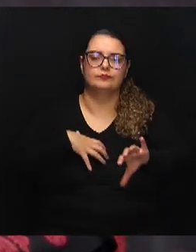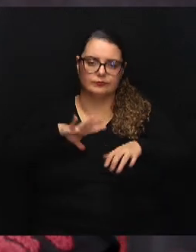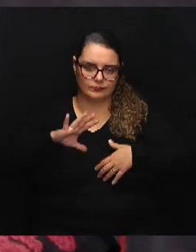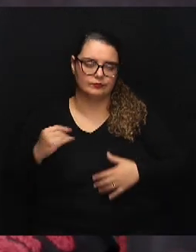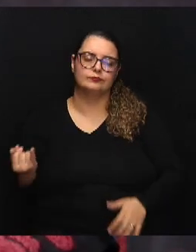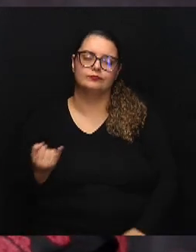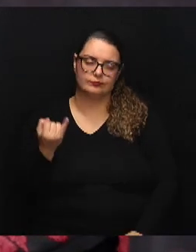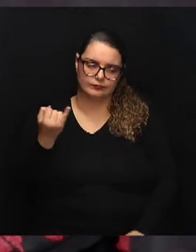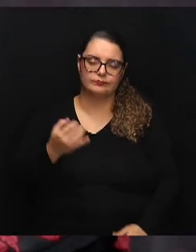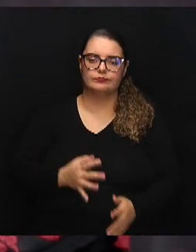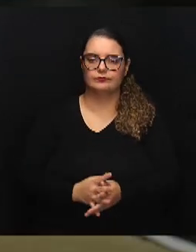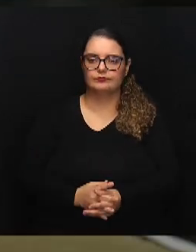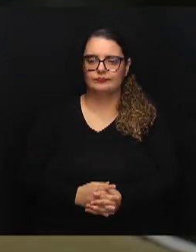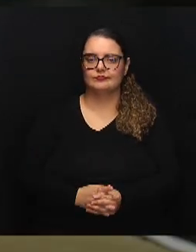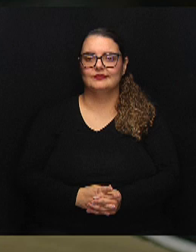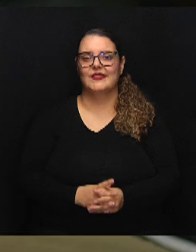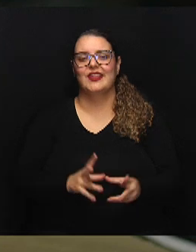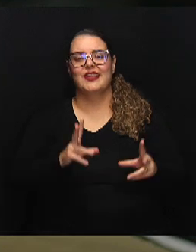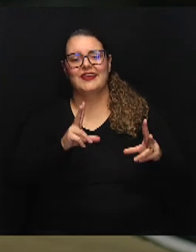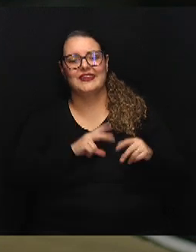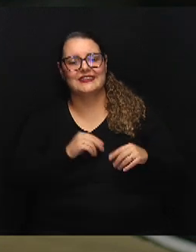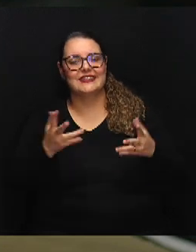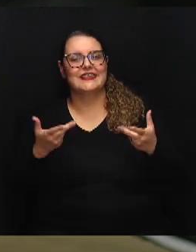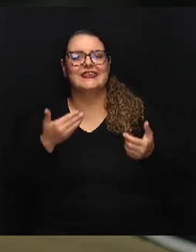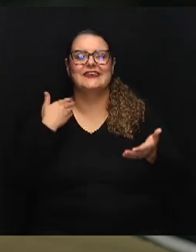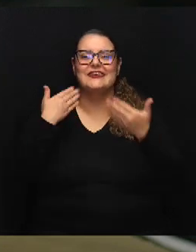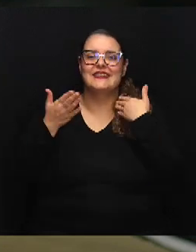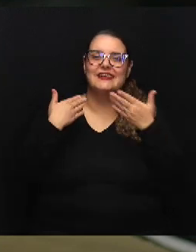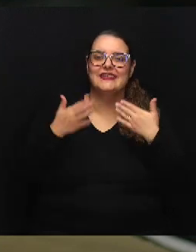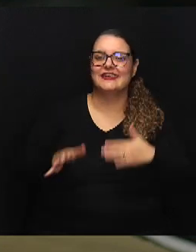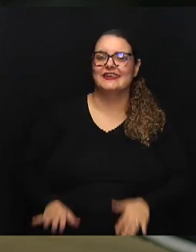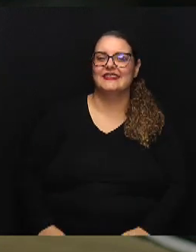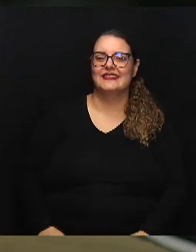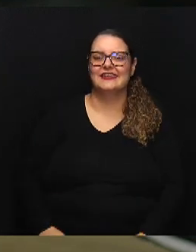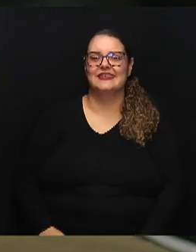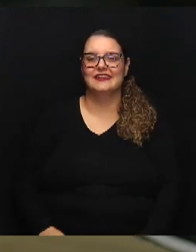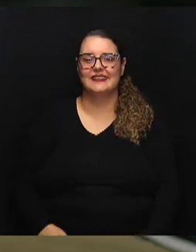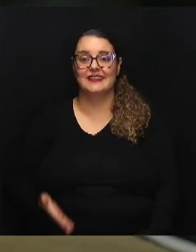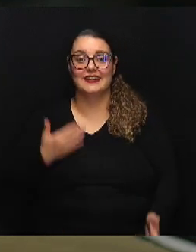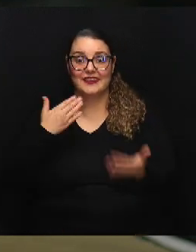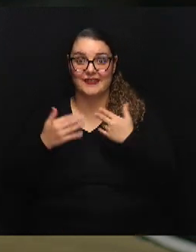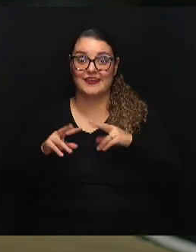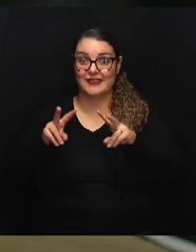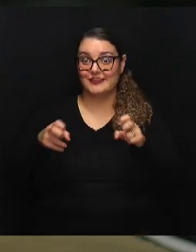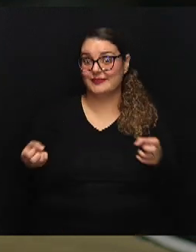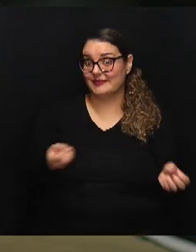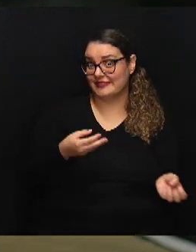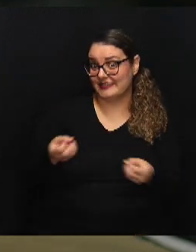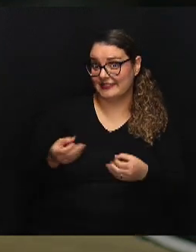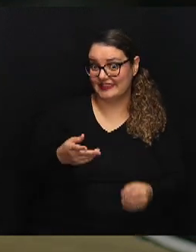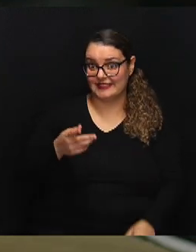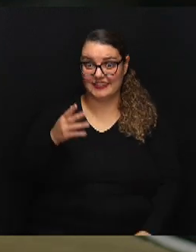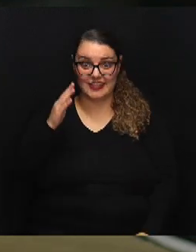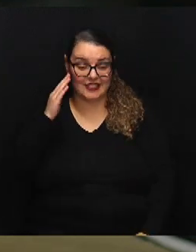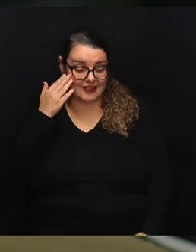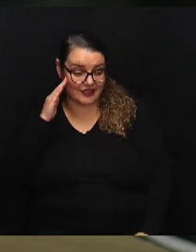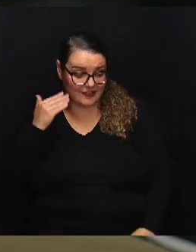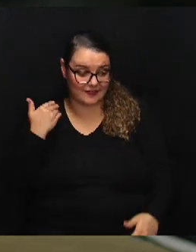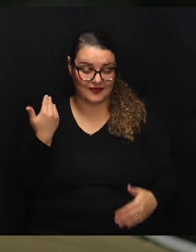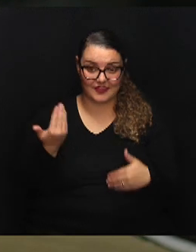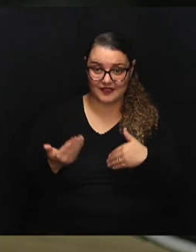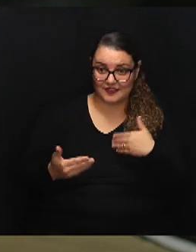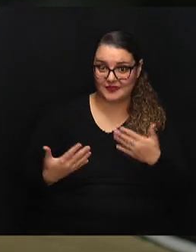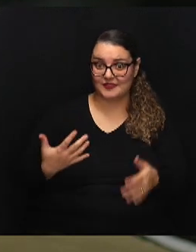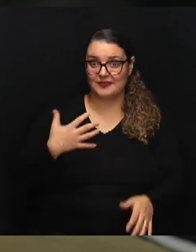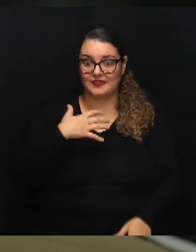role. Nossa, gente, que delícia esse bate-papo, né? Conversar sobre temas atuais, a gente vai entendendo a forma